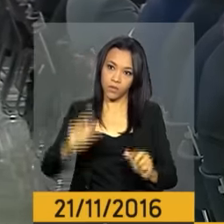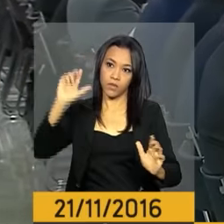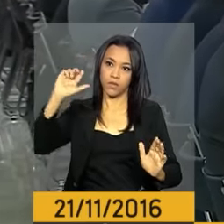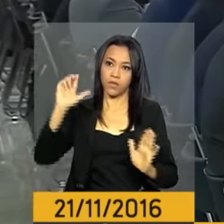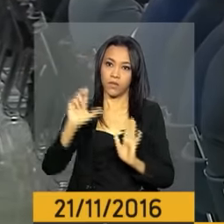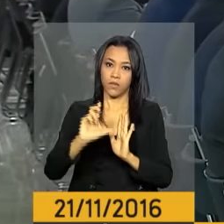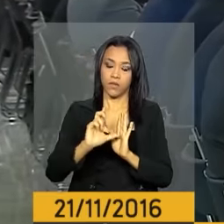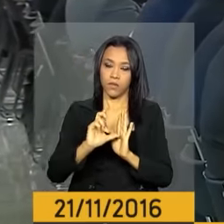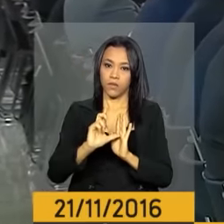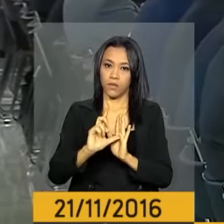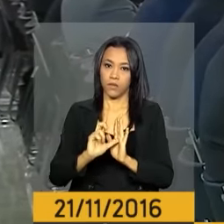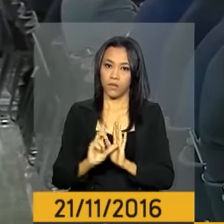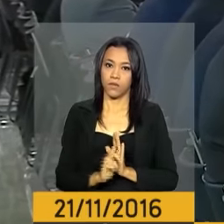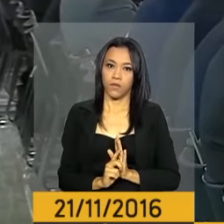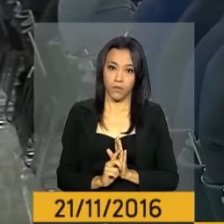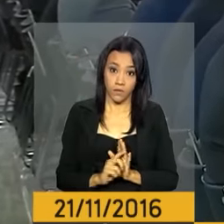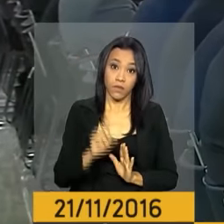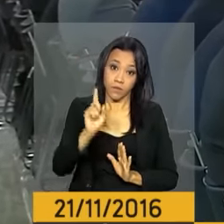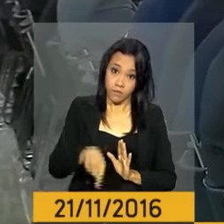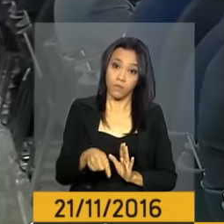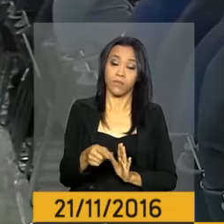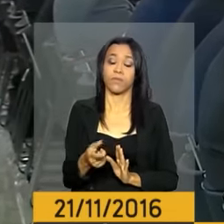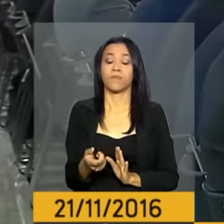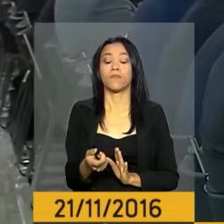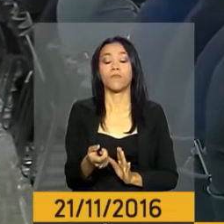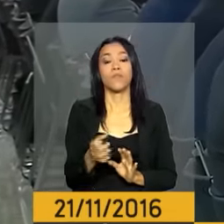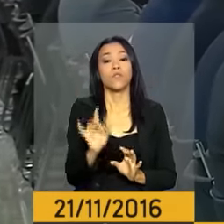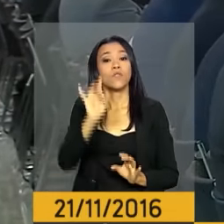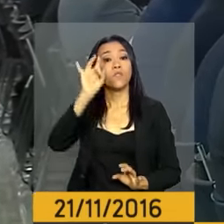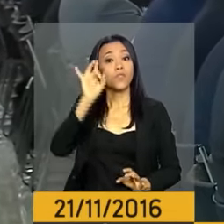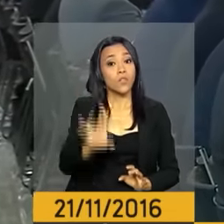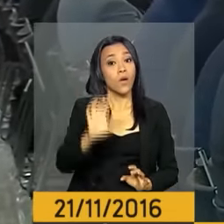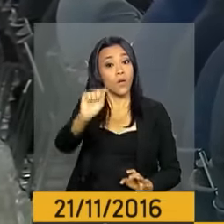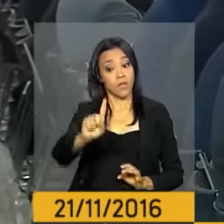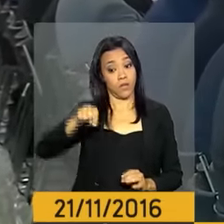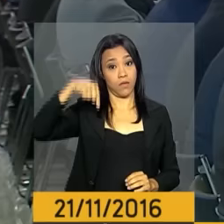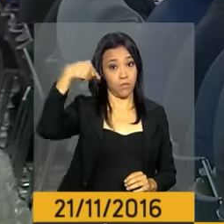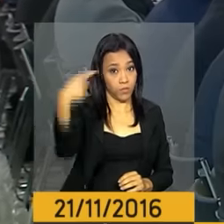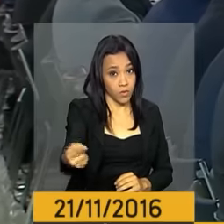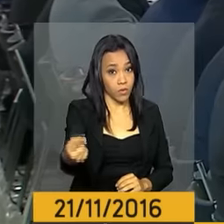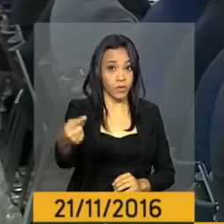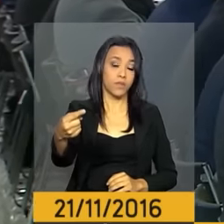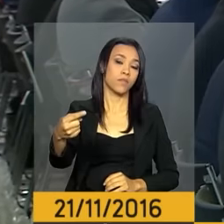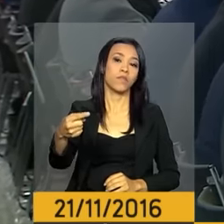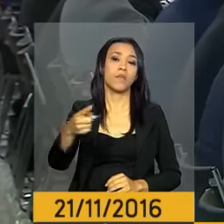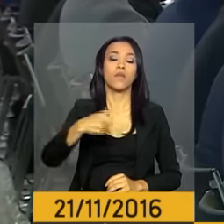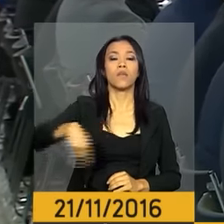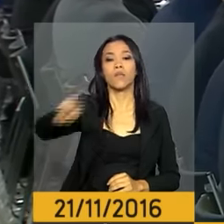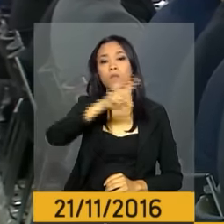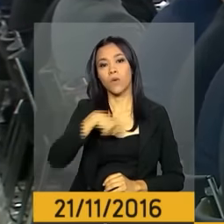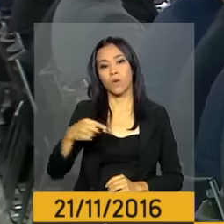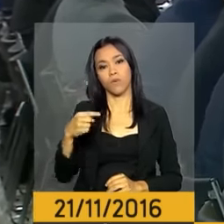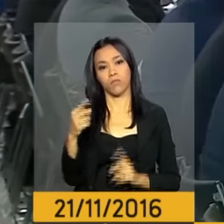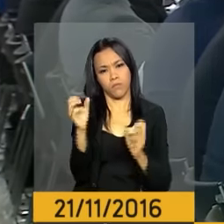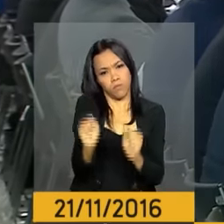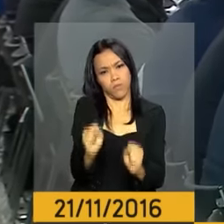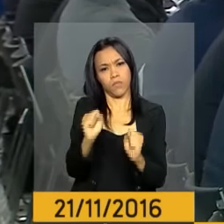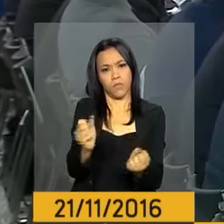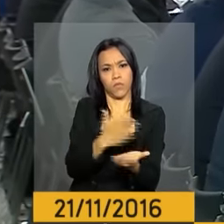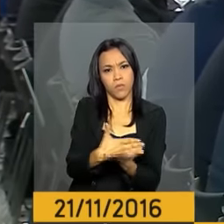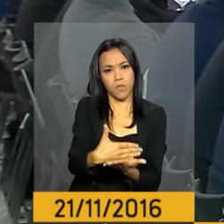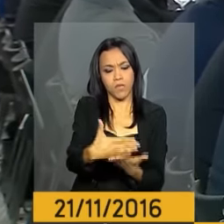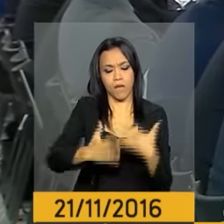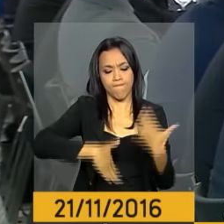Antes é preciso vencer a recessão. Só após essa tarefa é que podemos começar a crescer